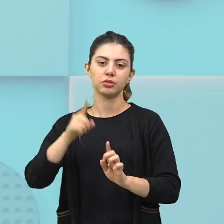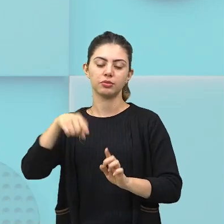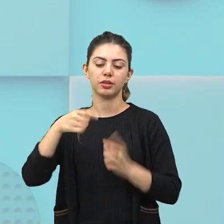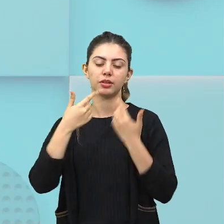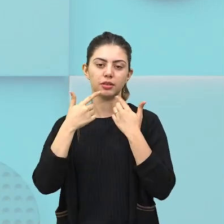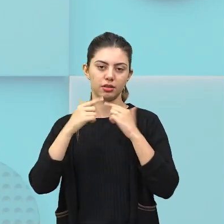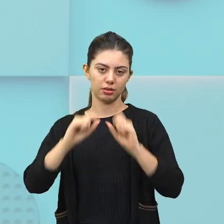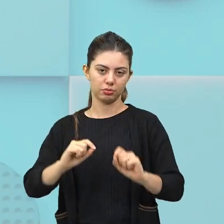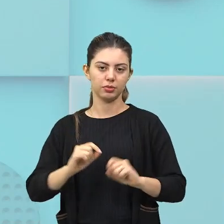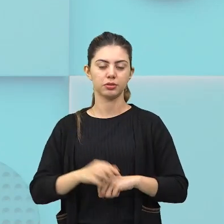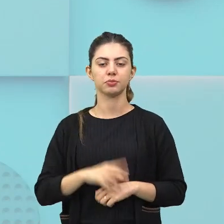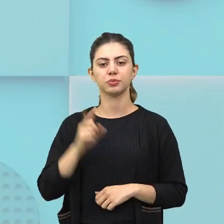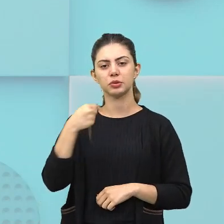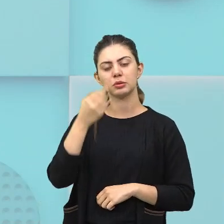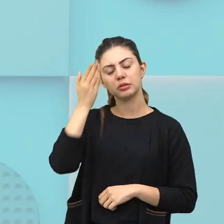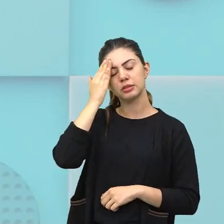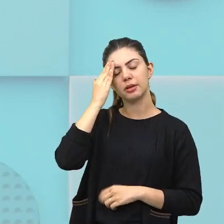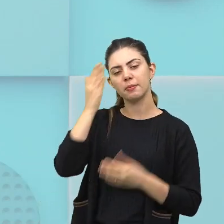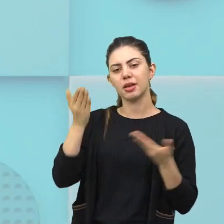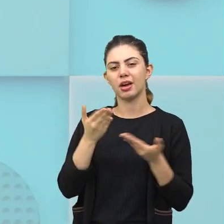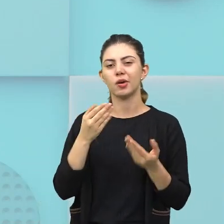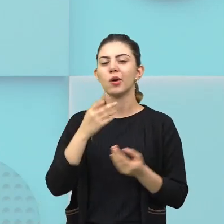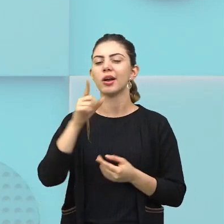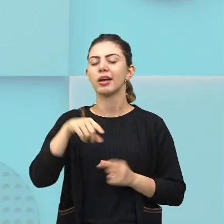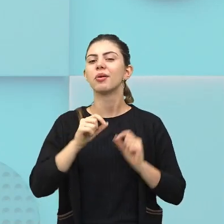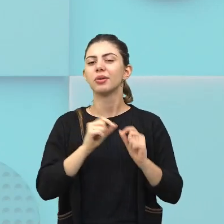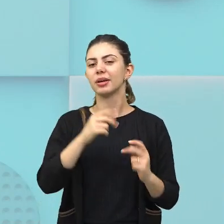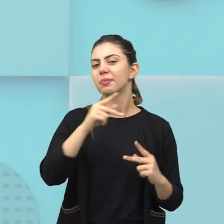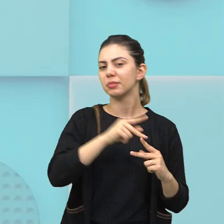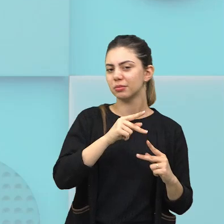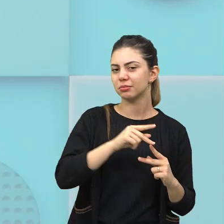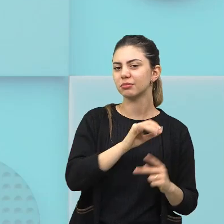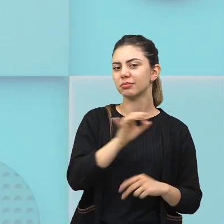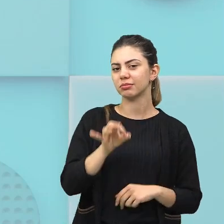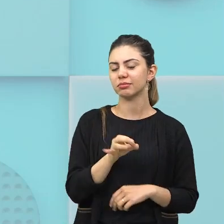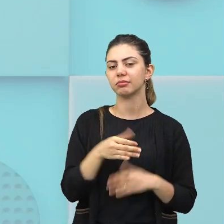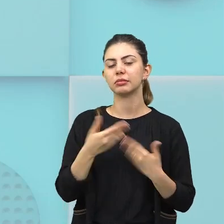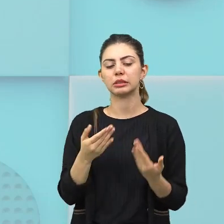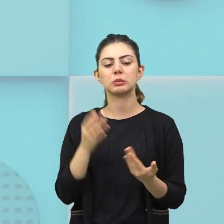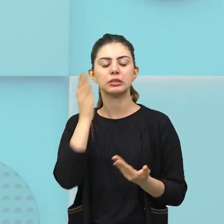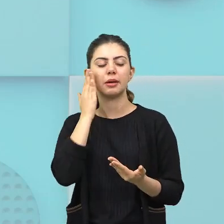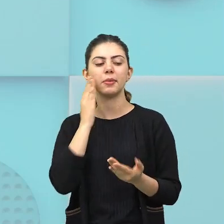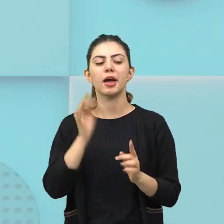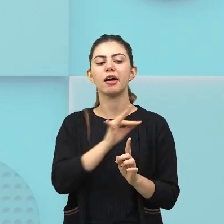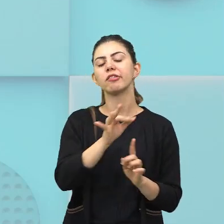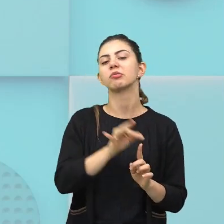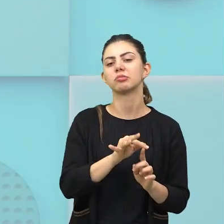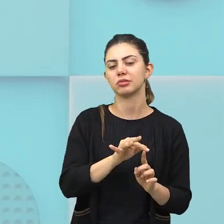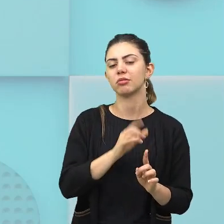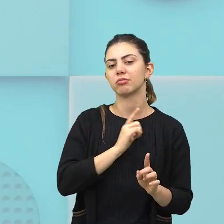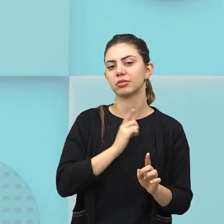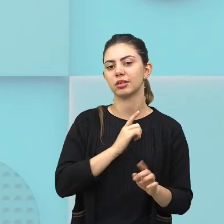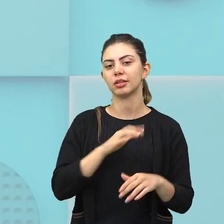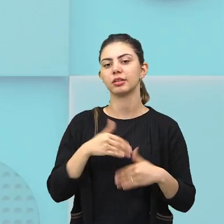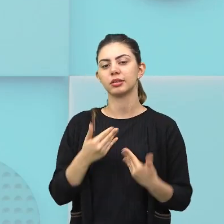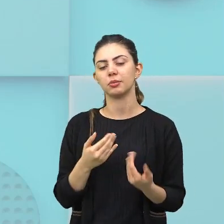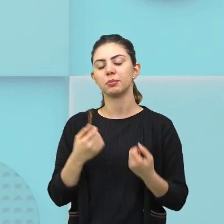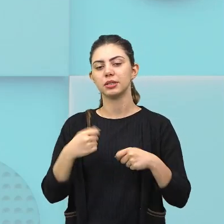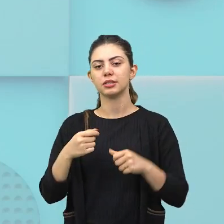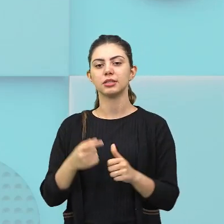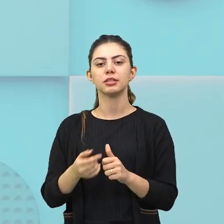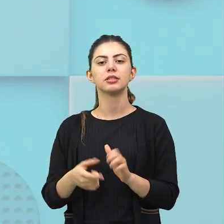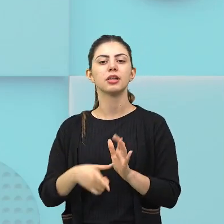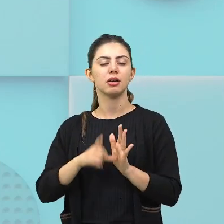linguagem. Compreender um pouquinho sobre preposições, compreender um pouquinho sobre a função que elas vão exercer, é compreender também um